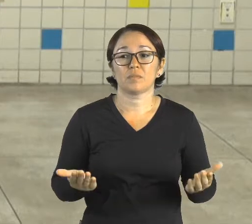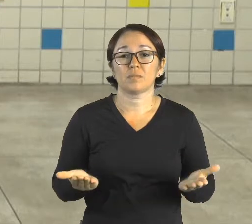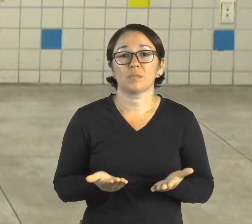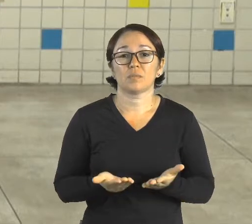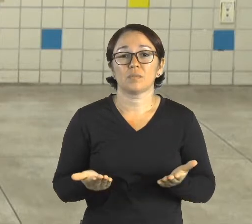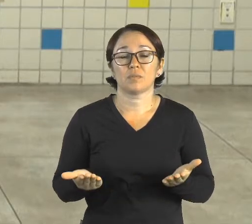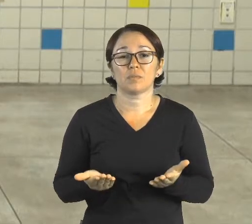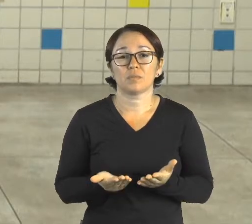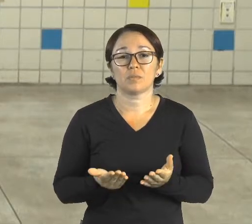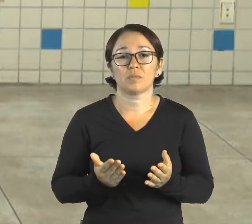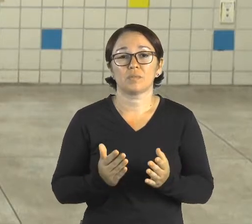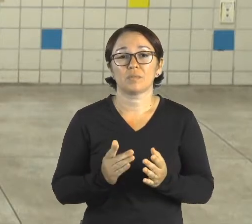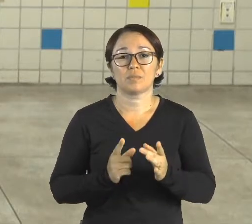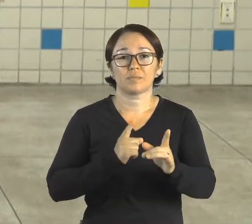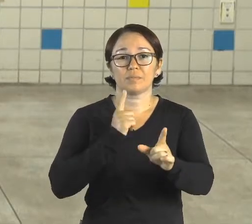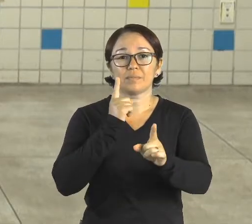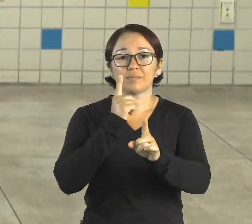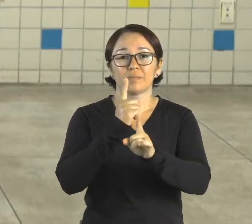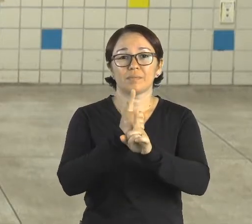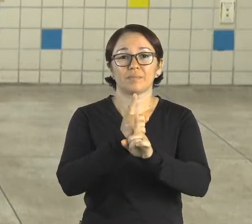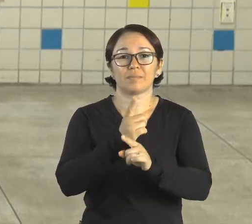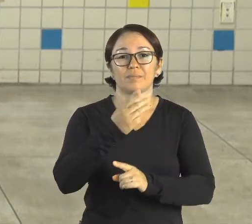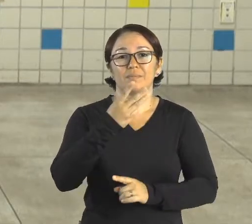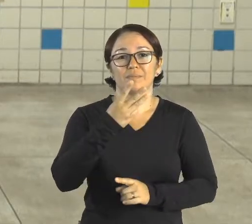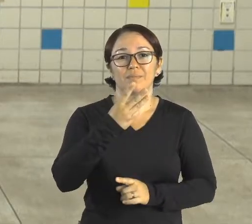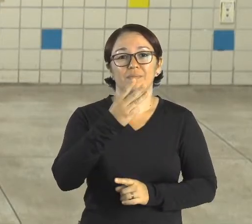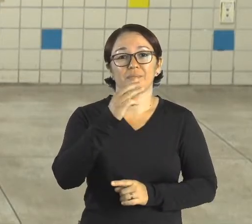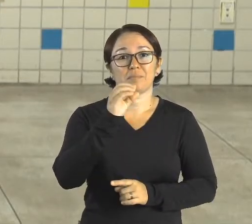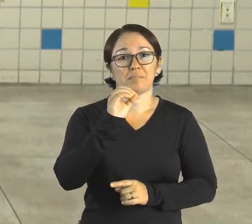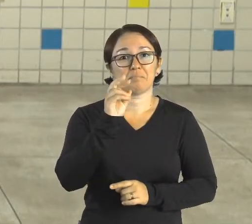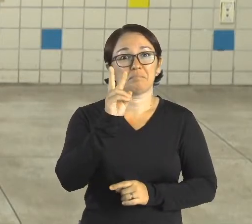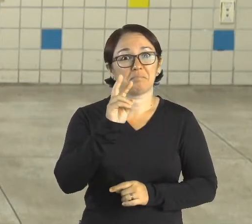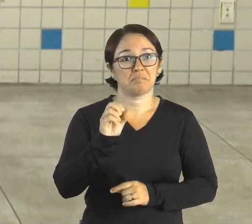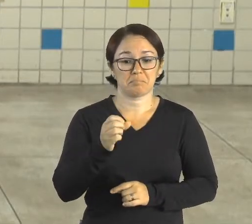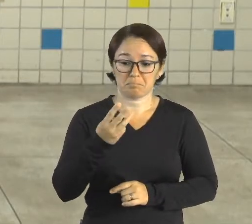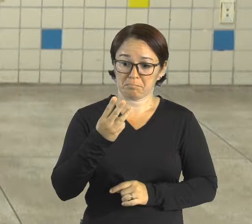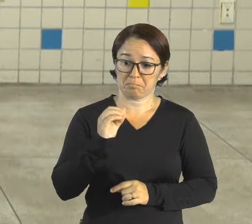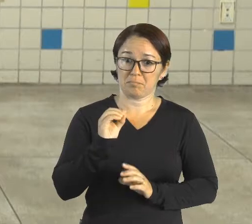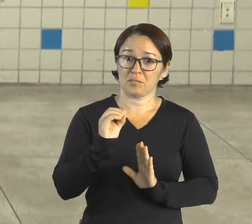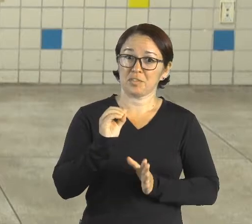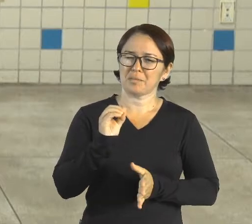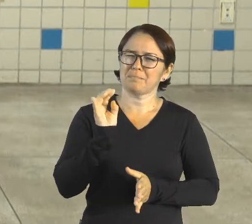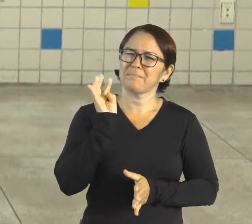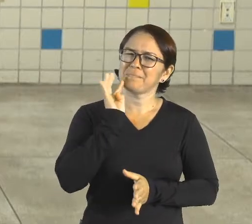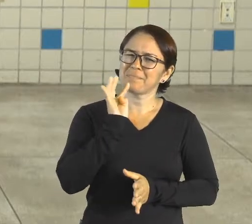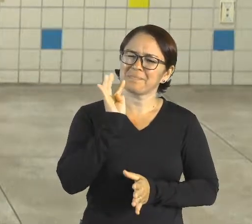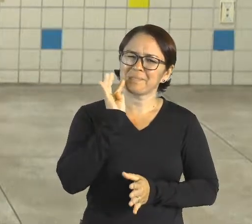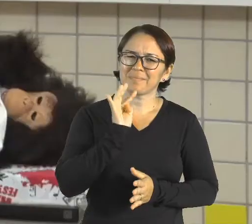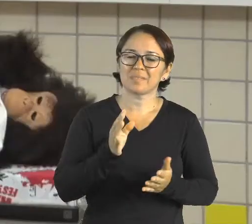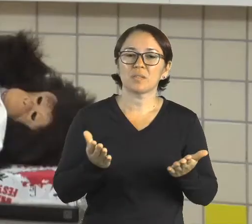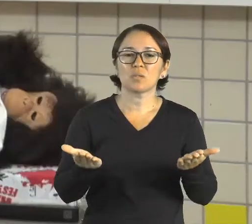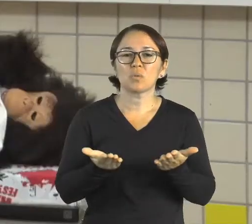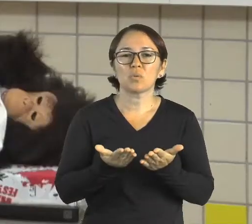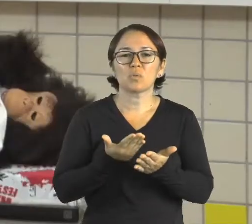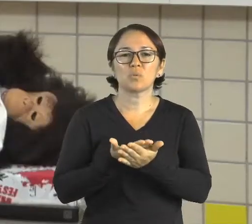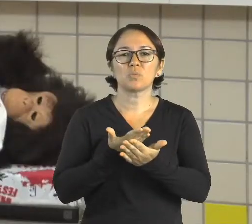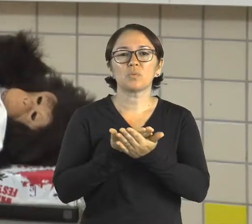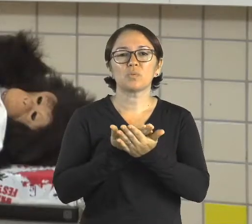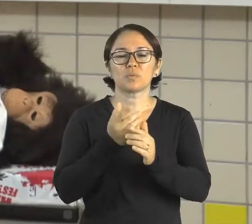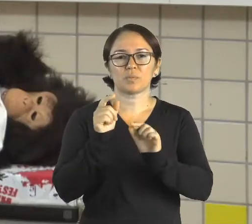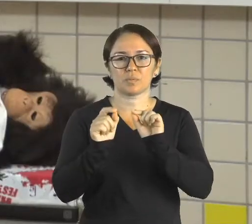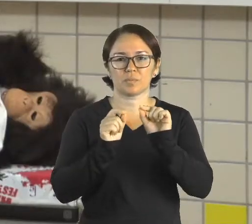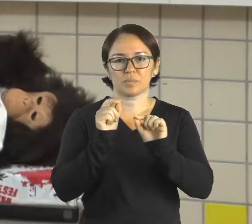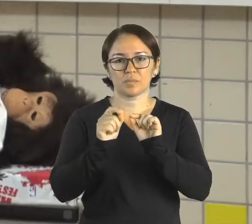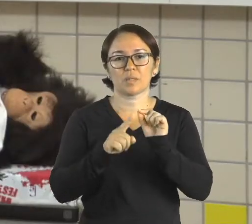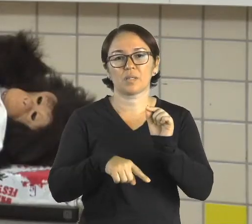à nossa 30ª aula. Olha que fantástico, 30ª. Como que nós vamos trabalhar, crianças? Nós vamos trabalhar